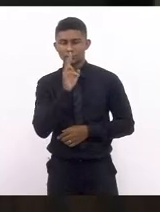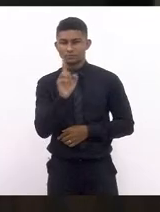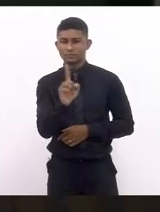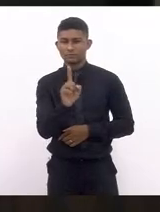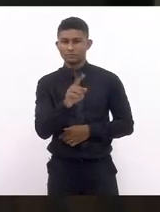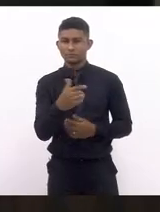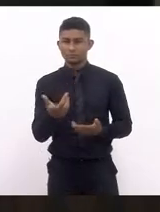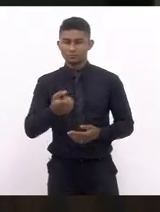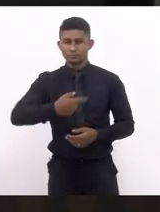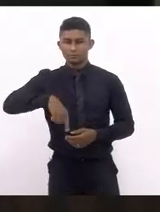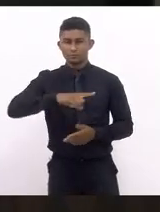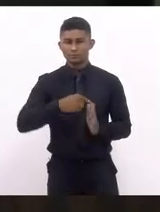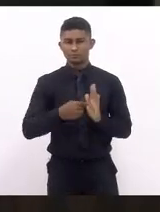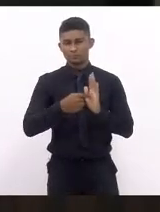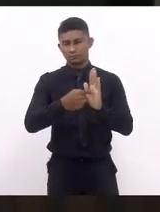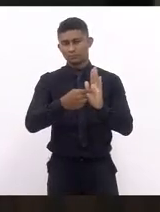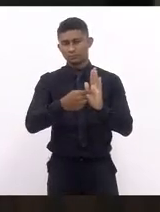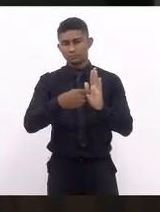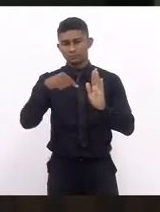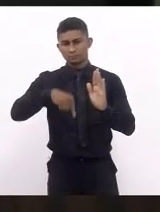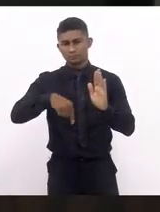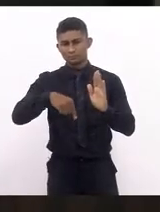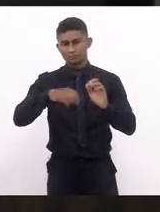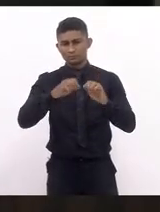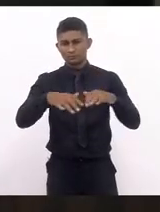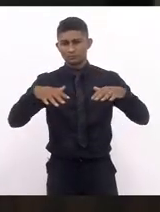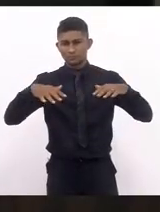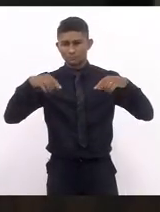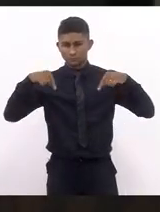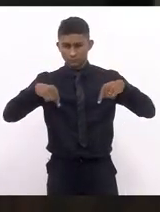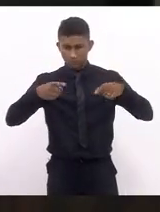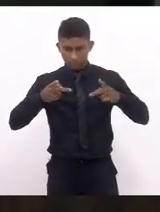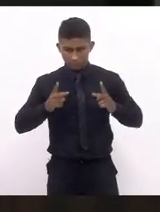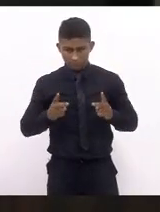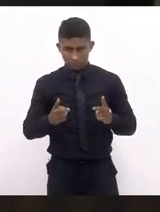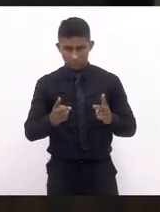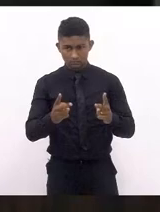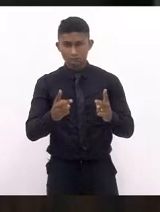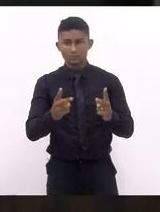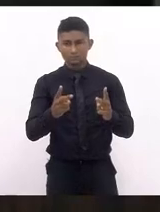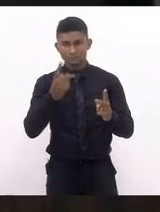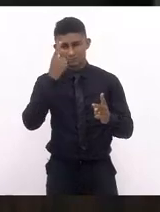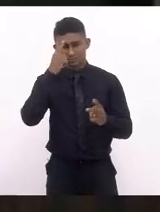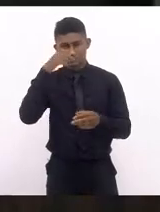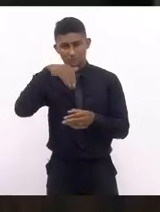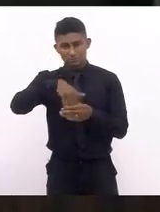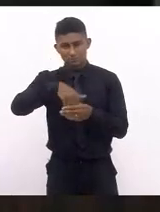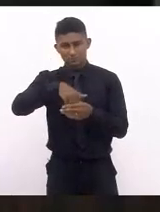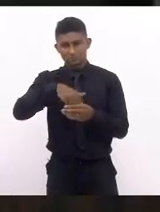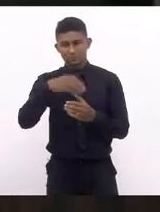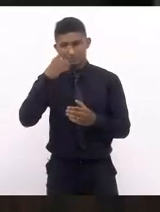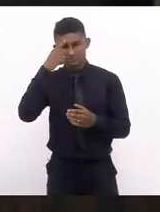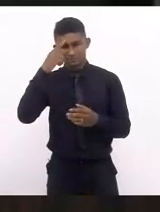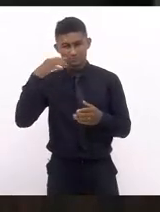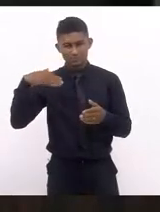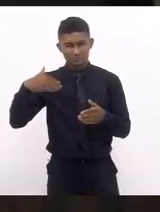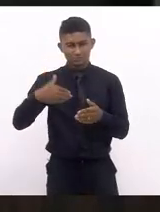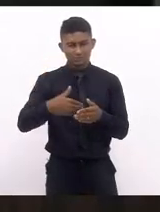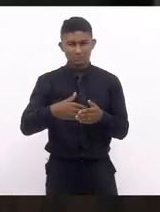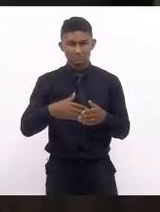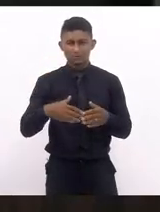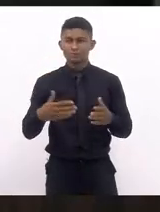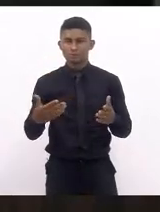aí te republicou a 12ª sessão então eu vou dar continuidade a décima voltando aquelas duas ou não temas propostos